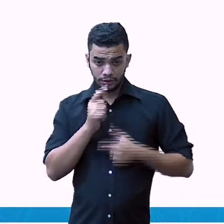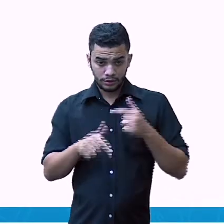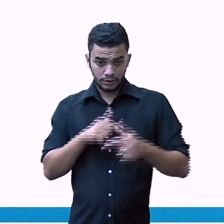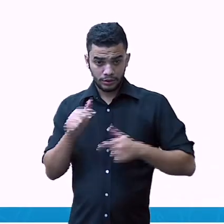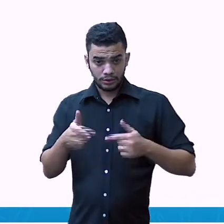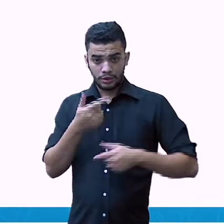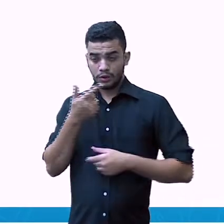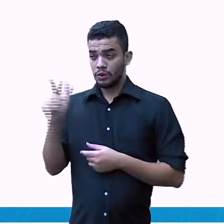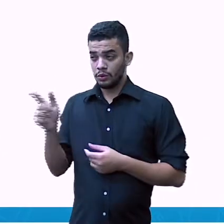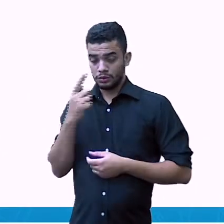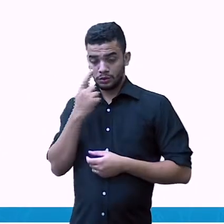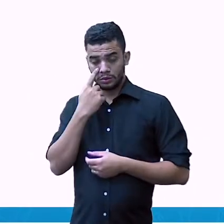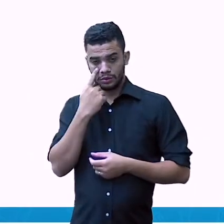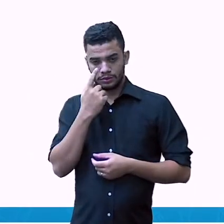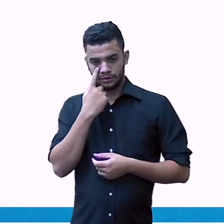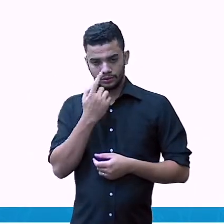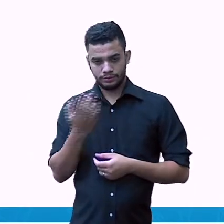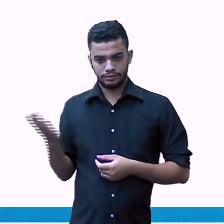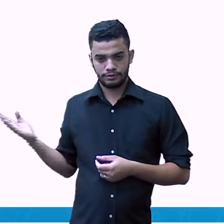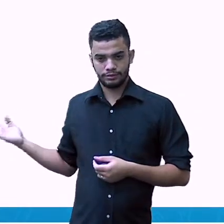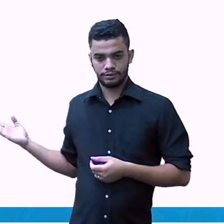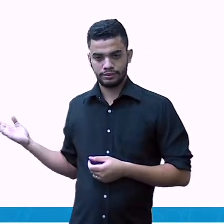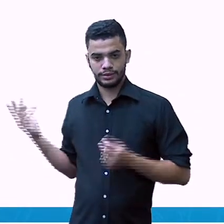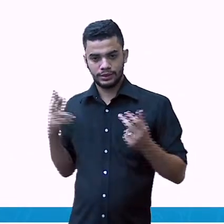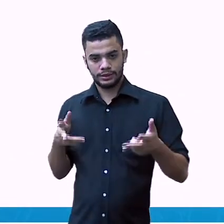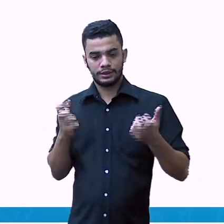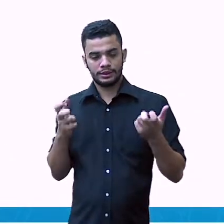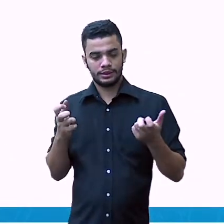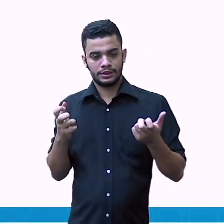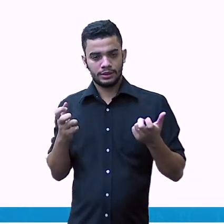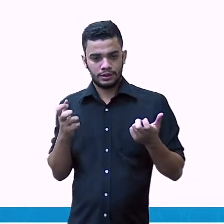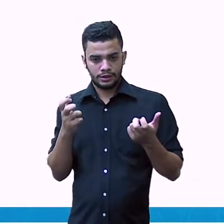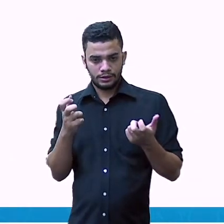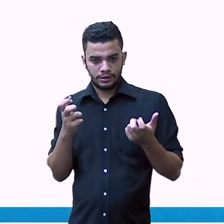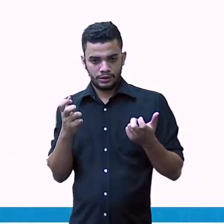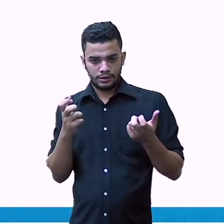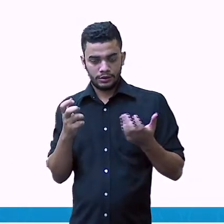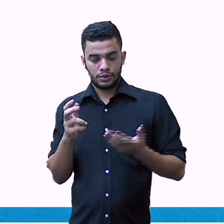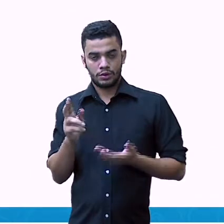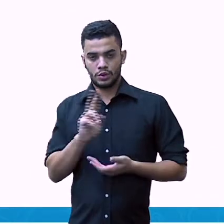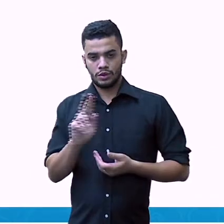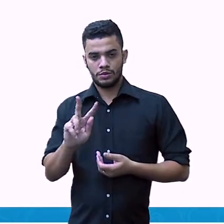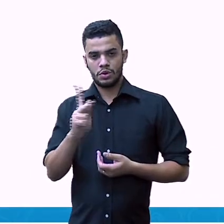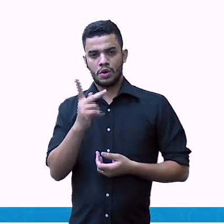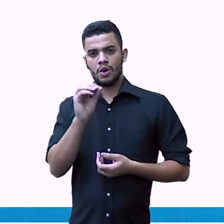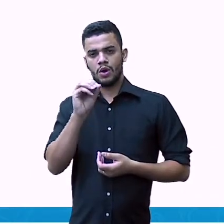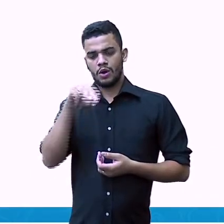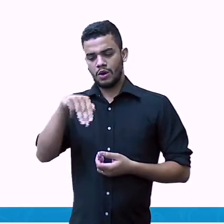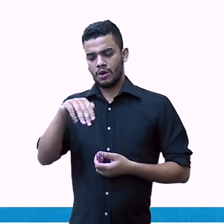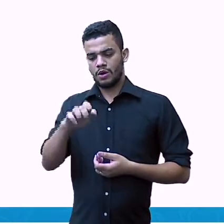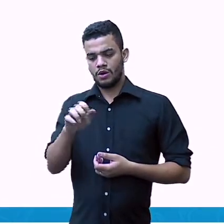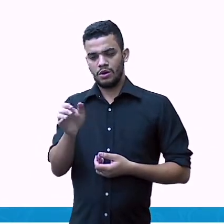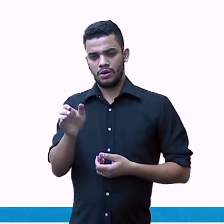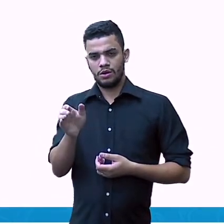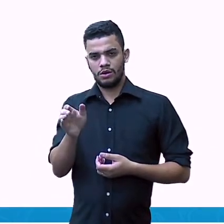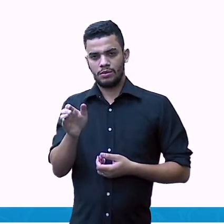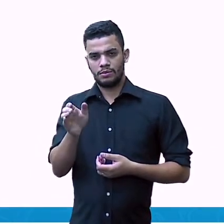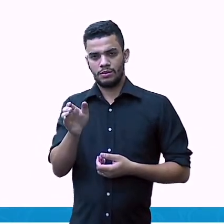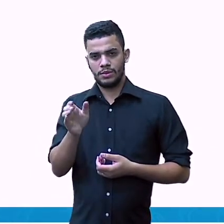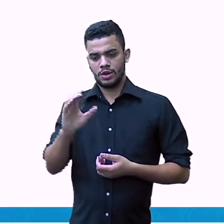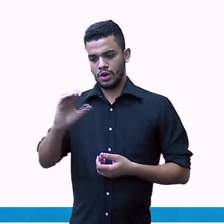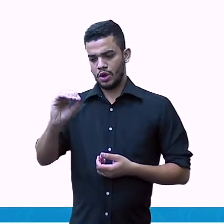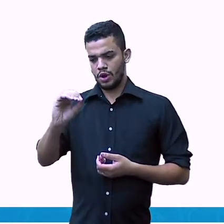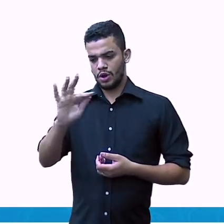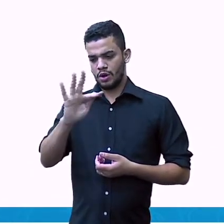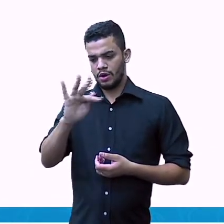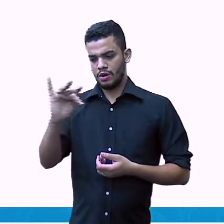utilizado principalmente neste momento de pandemia. O que mais foi utilizado, né, foi o home office, um